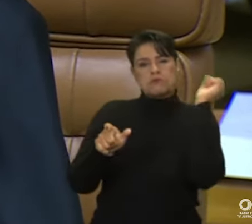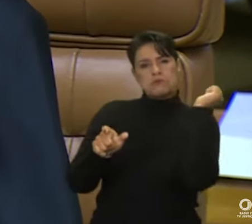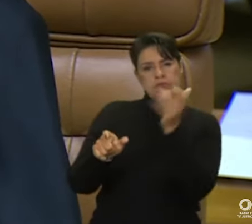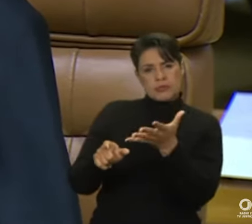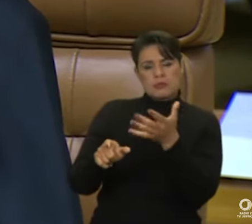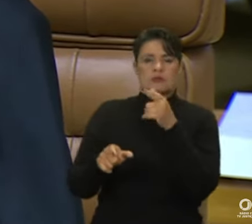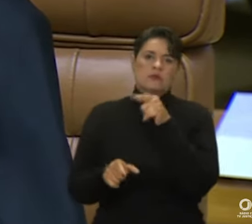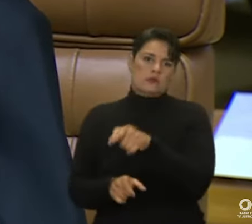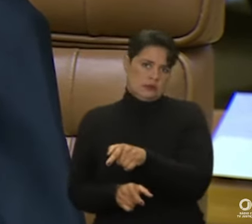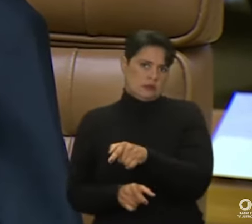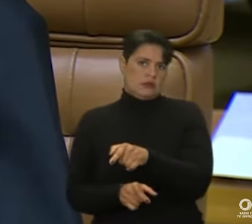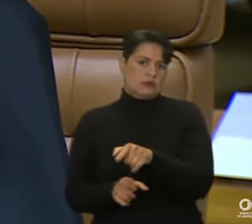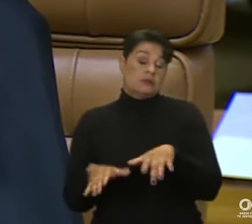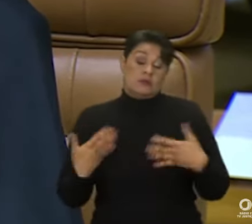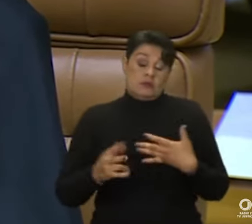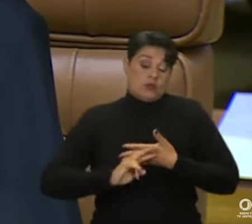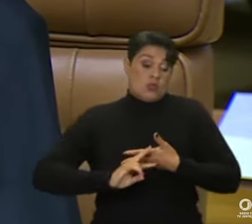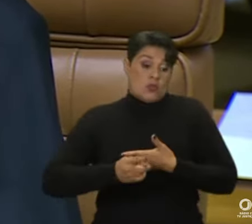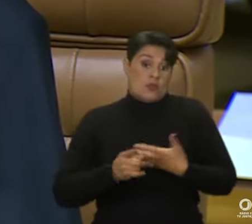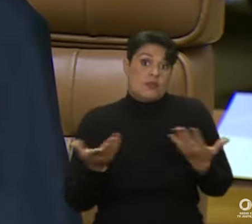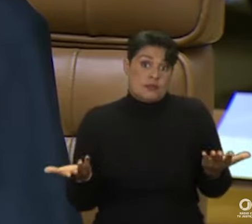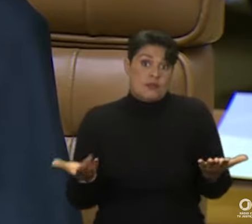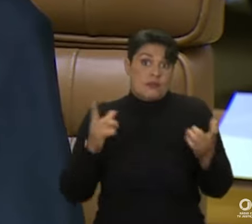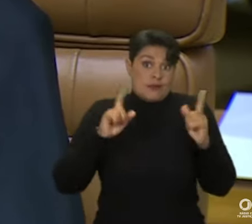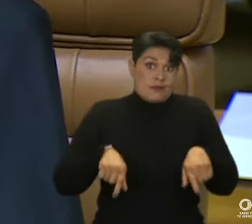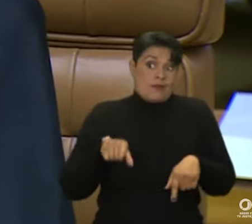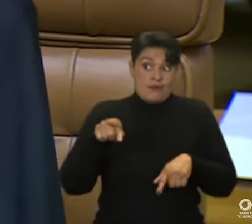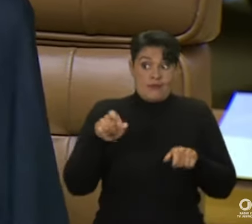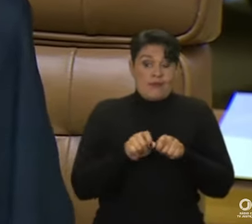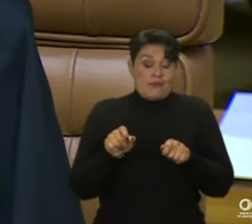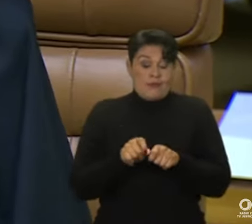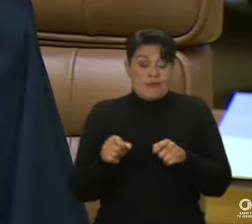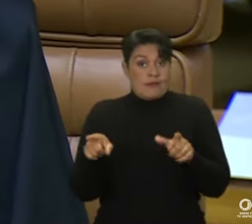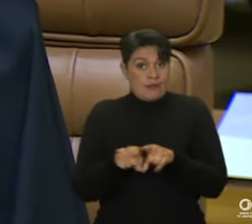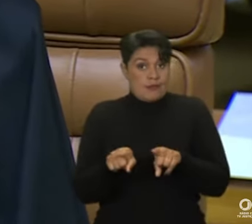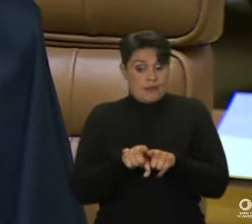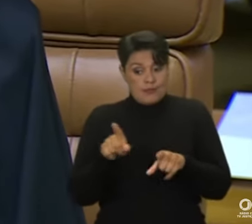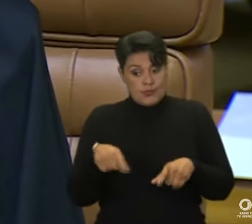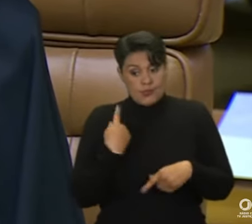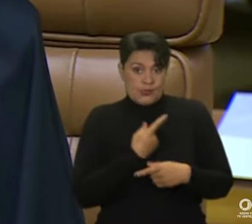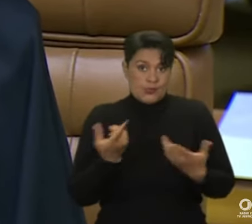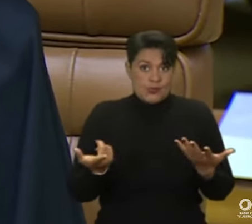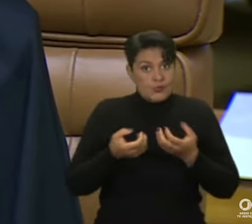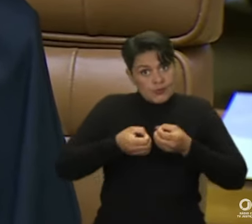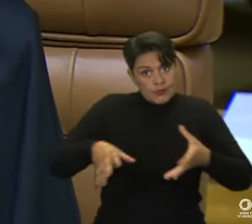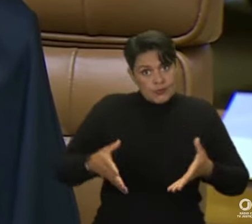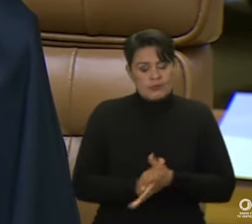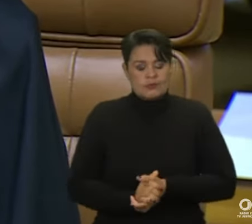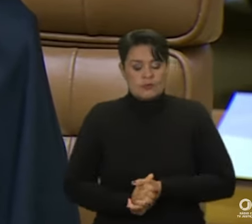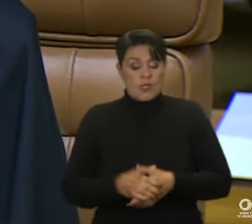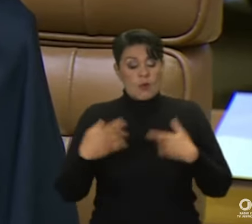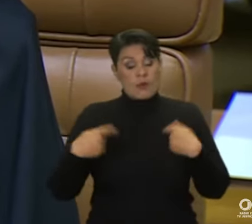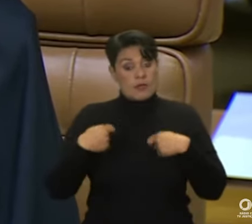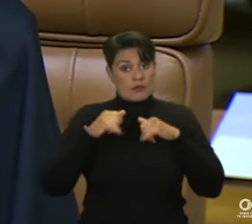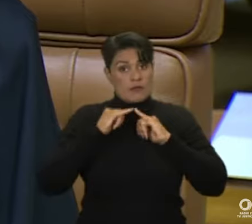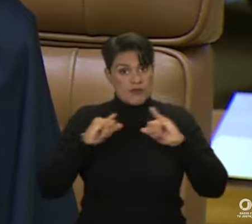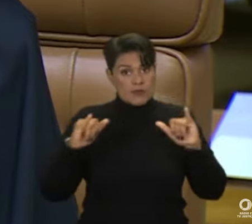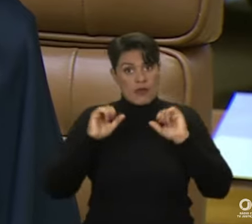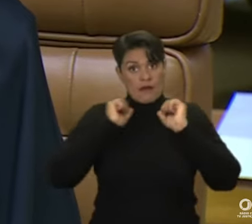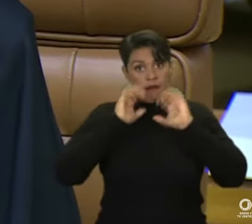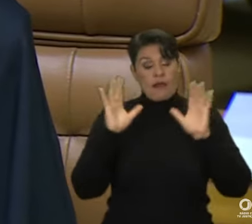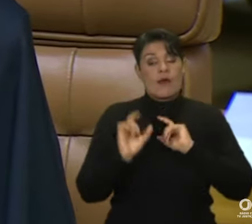por consequência, a atuação da própria Corte. É preciso deixar claro que a atuação do ministro